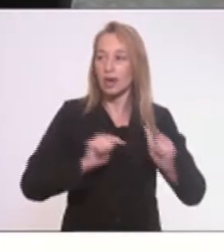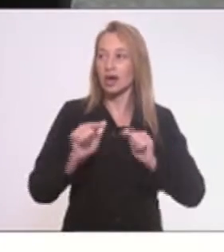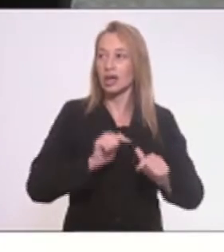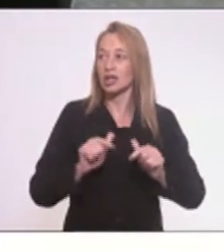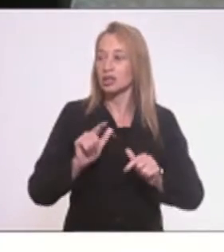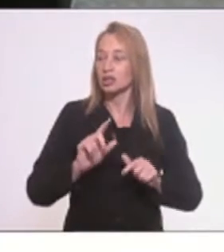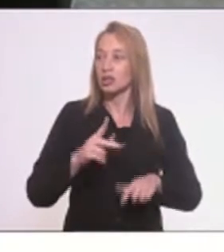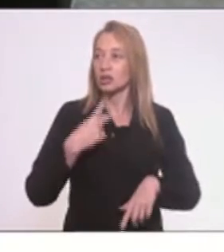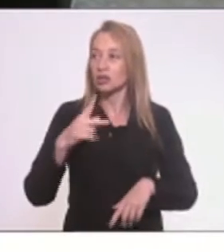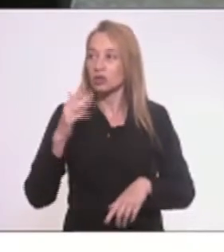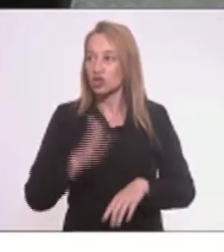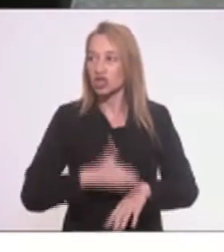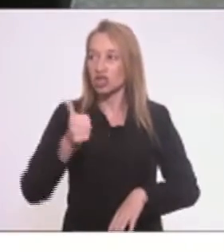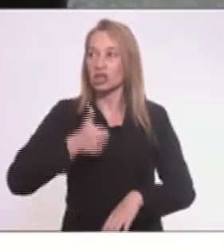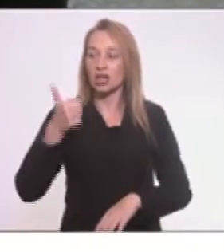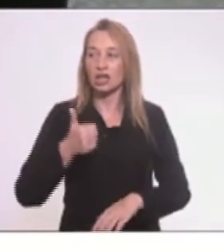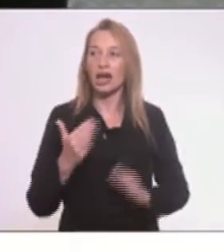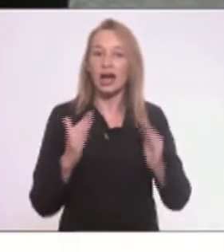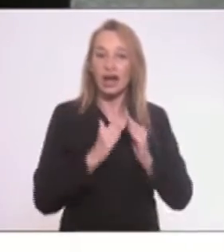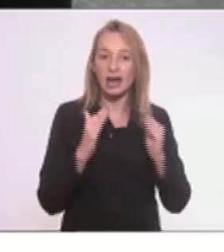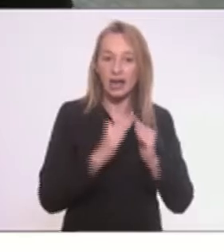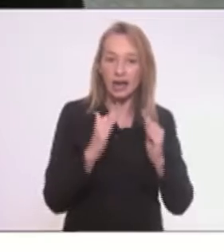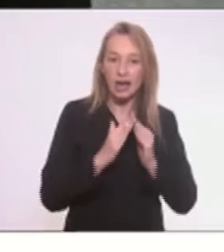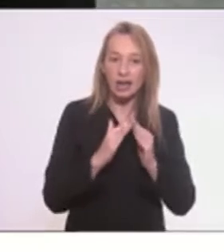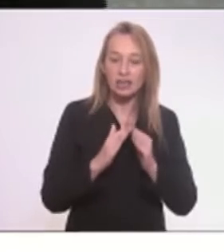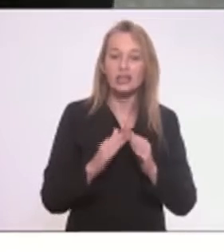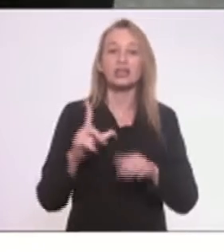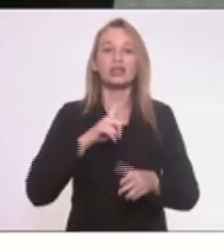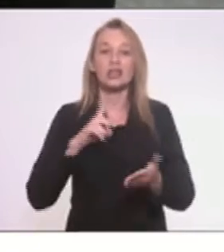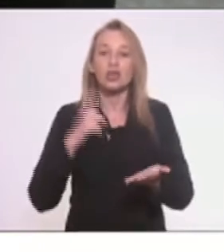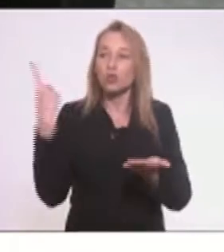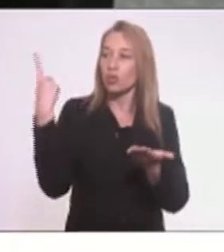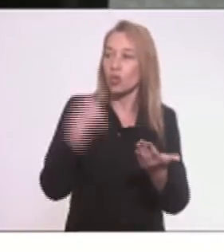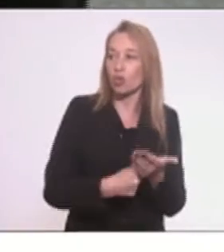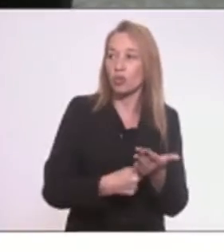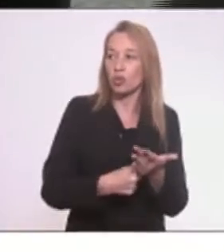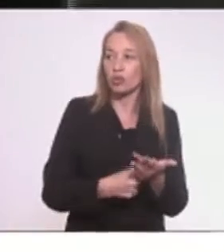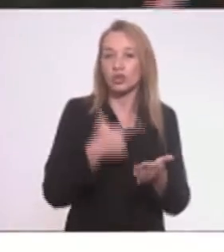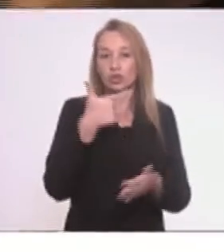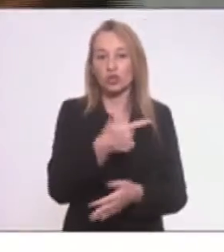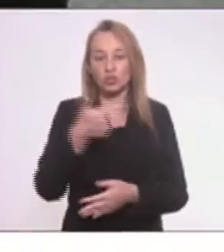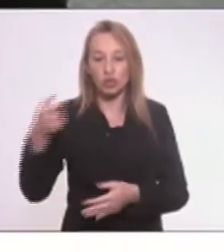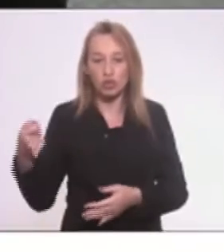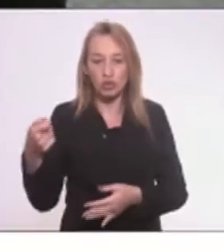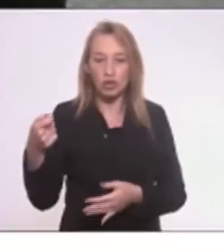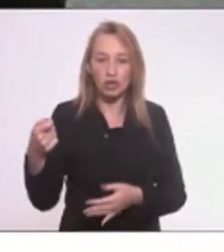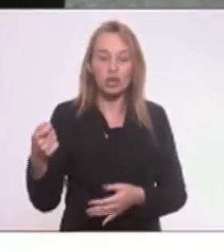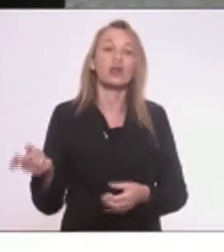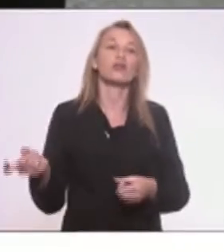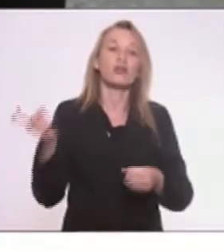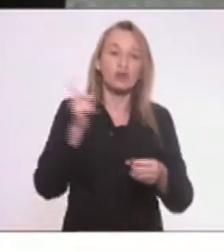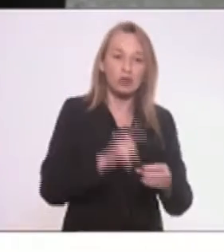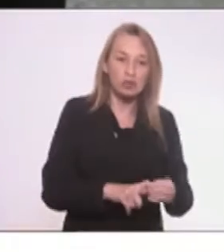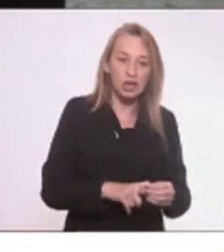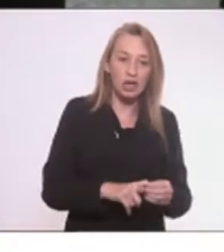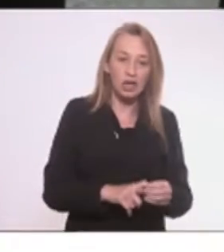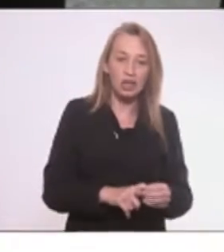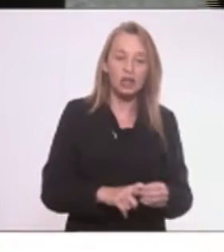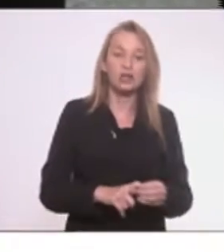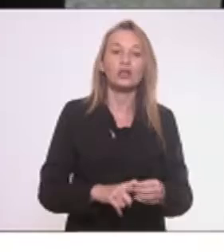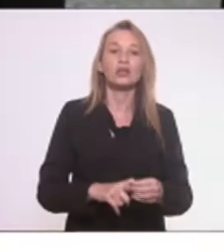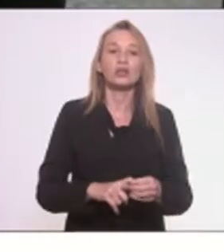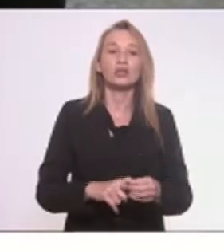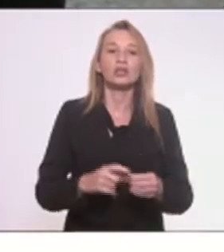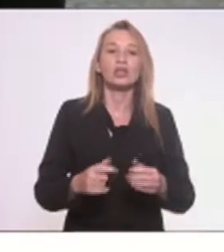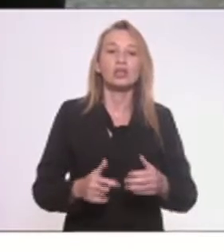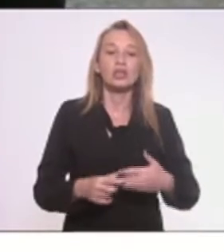por dignidade. Então, a casa tem um compromisso de 2020 voltar comandando